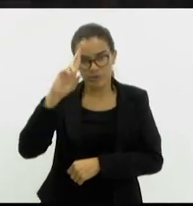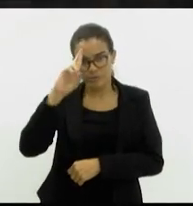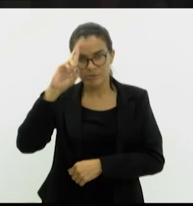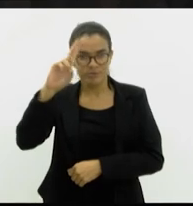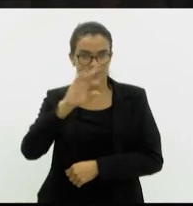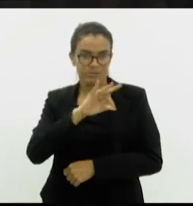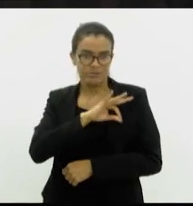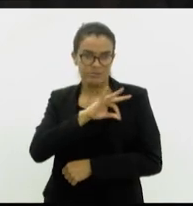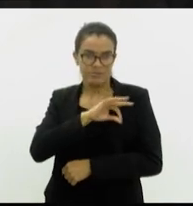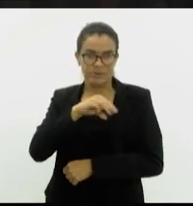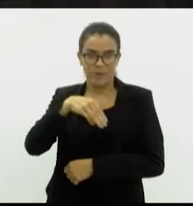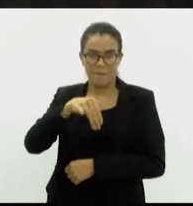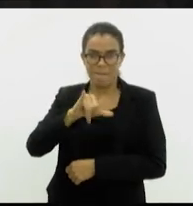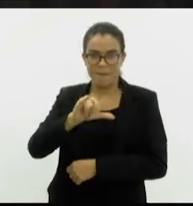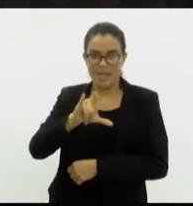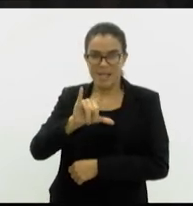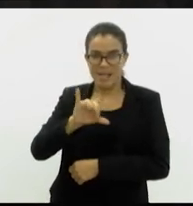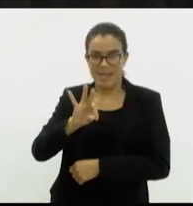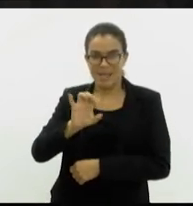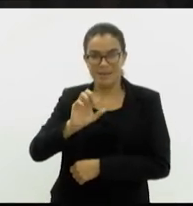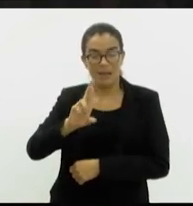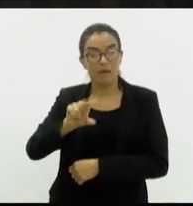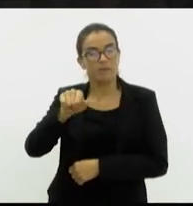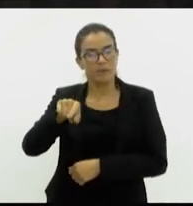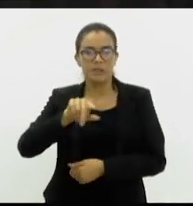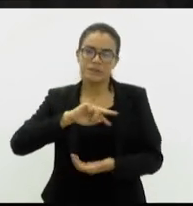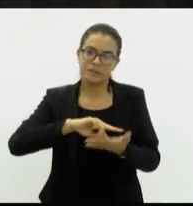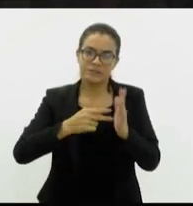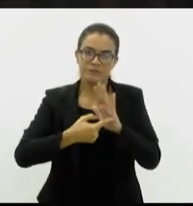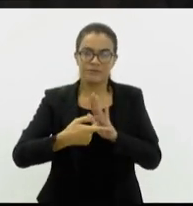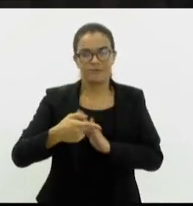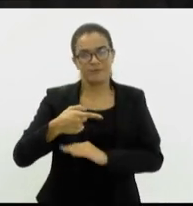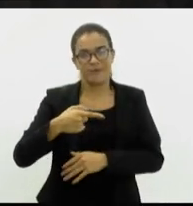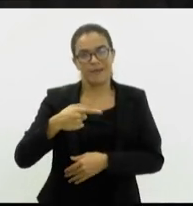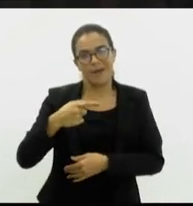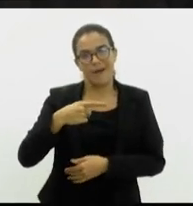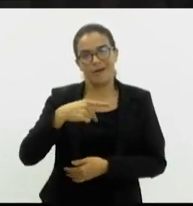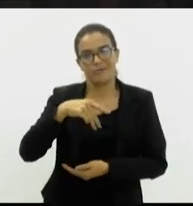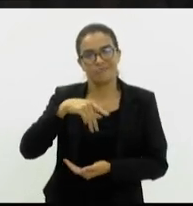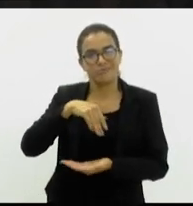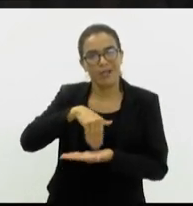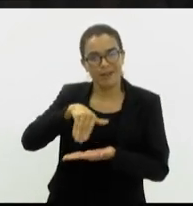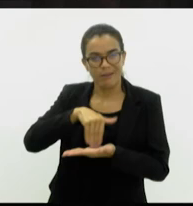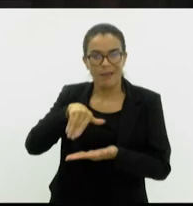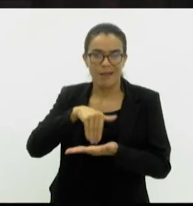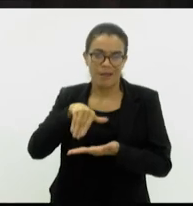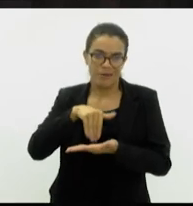Militar que é que é secretário de estado decidirem